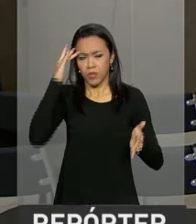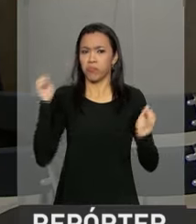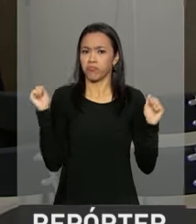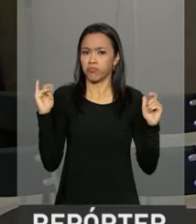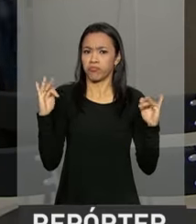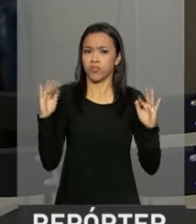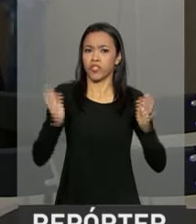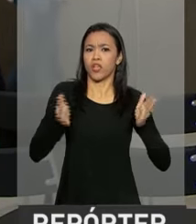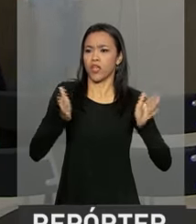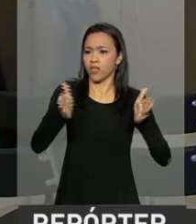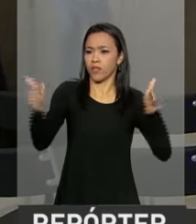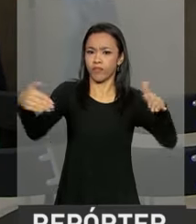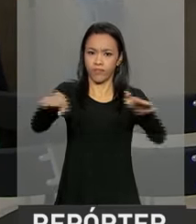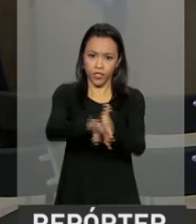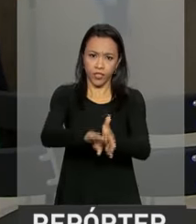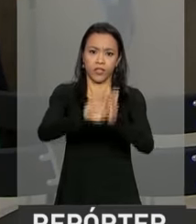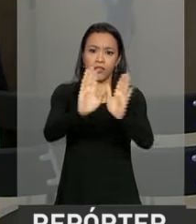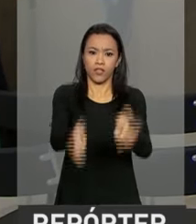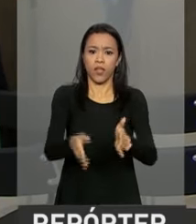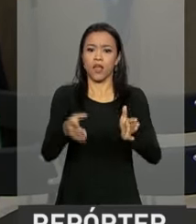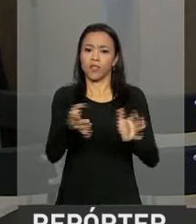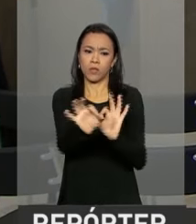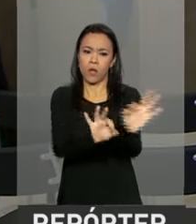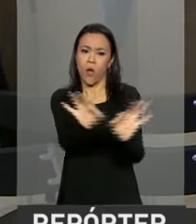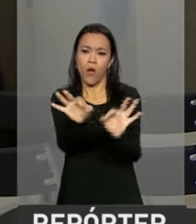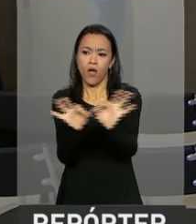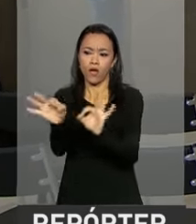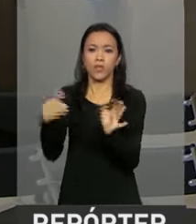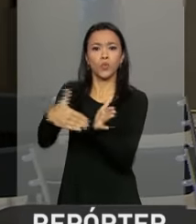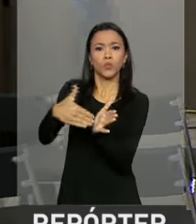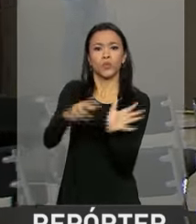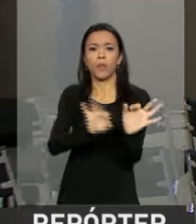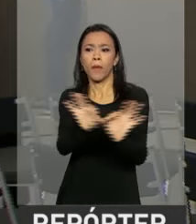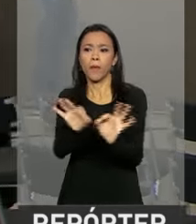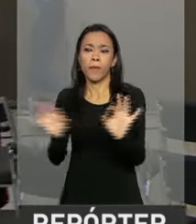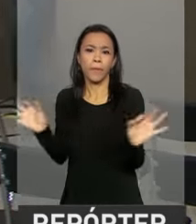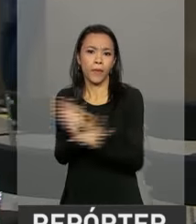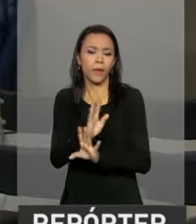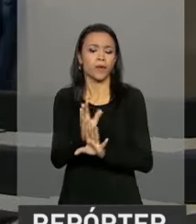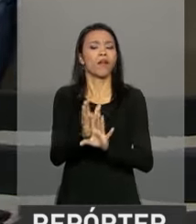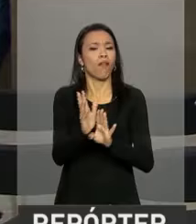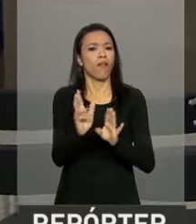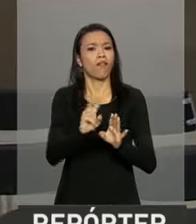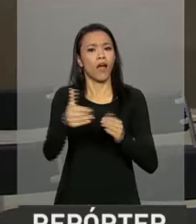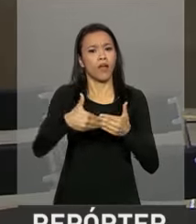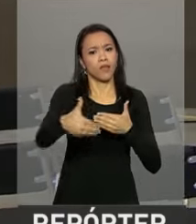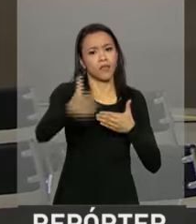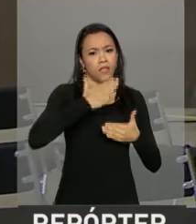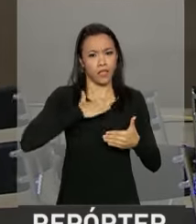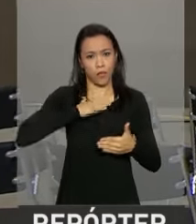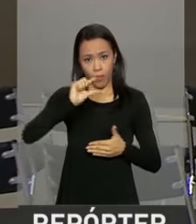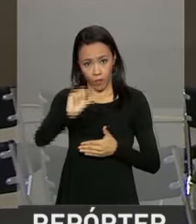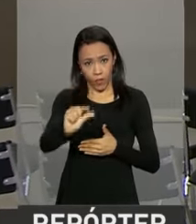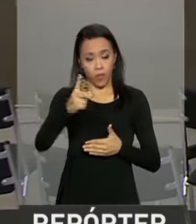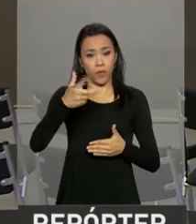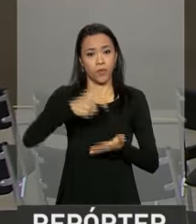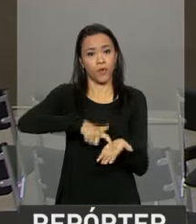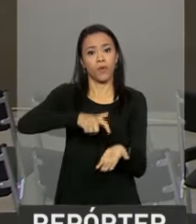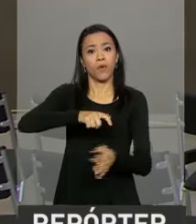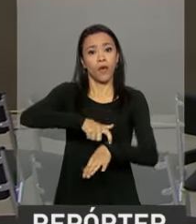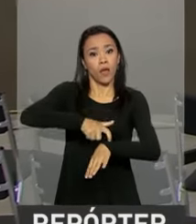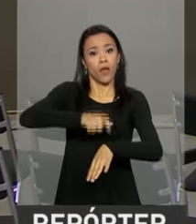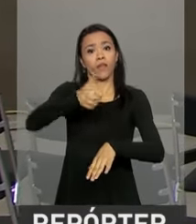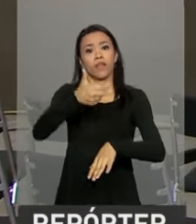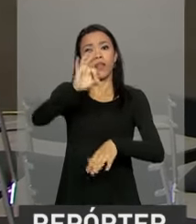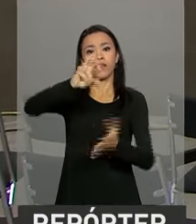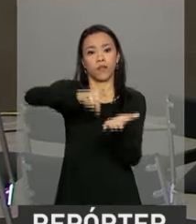já chegou, estão sendo feitos aí os últimos preparativos. Esse anúncio vai ser feito daqui a pouco, agora a partir das 10 horas da